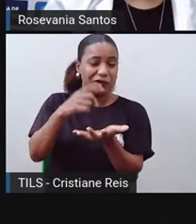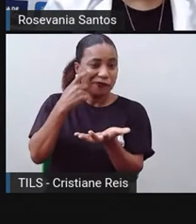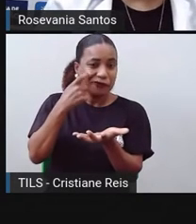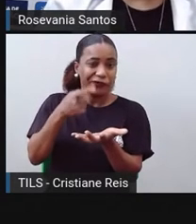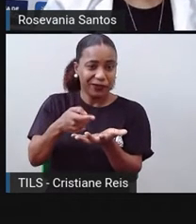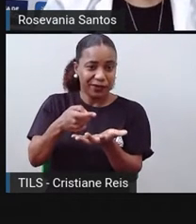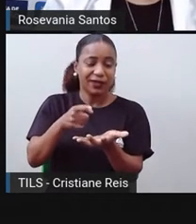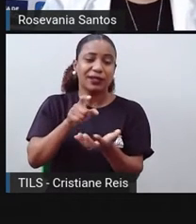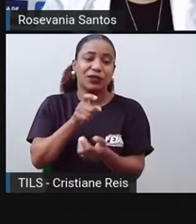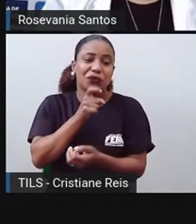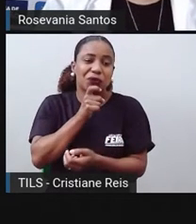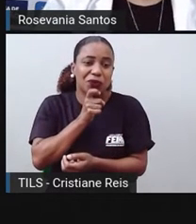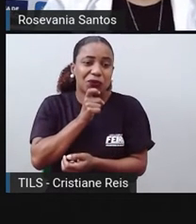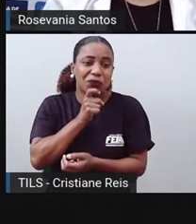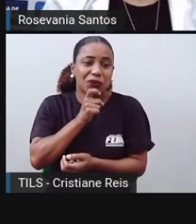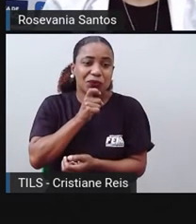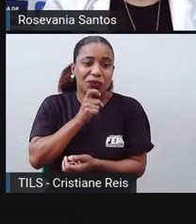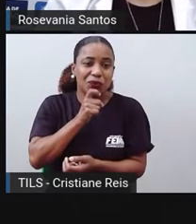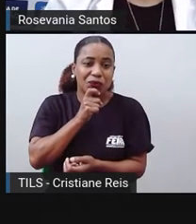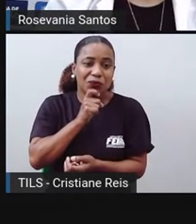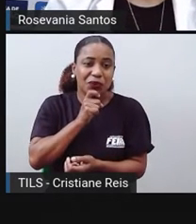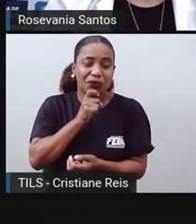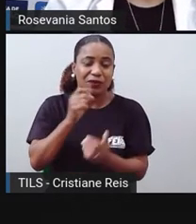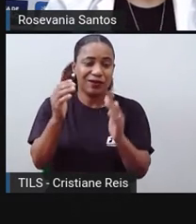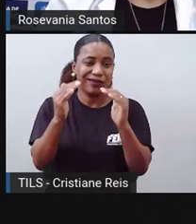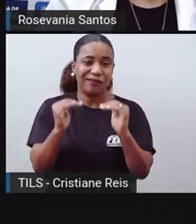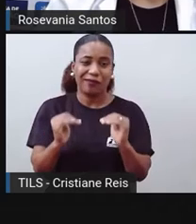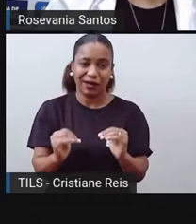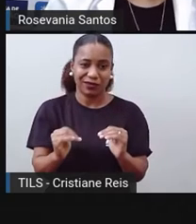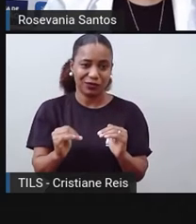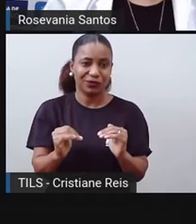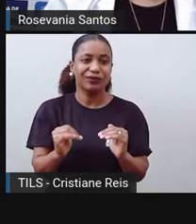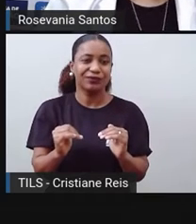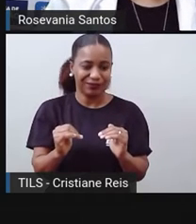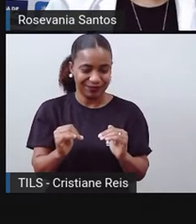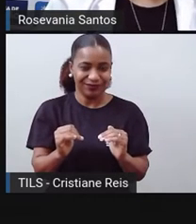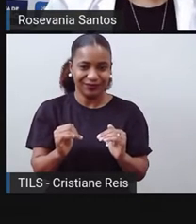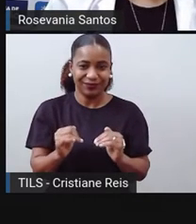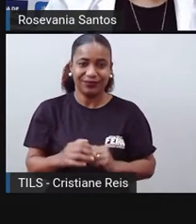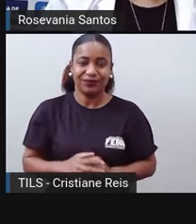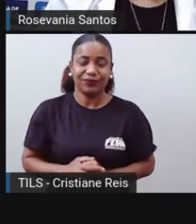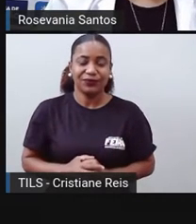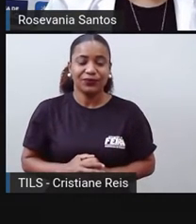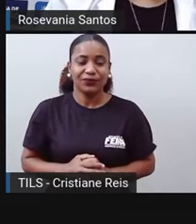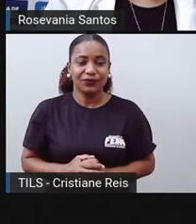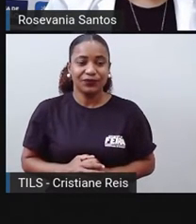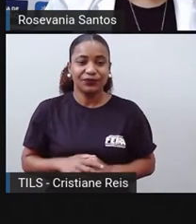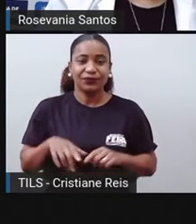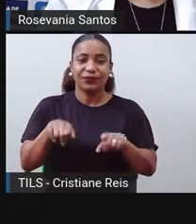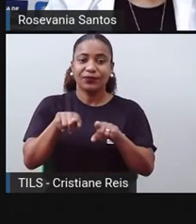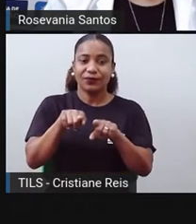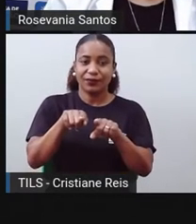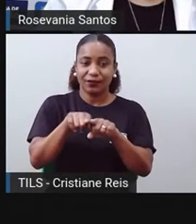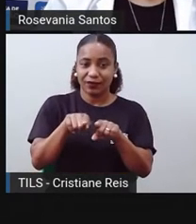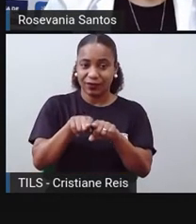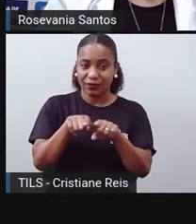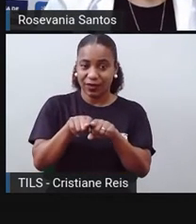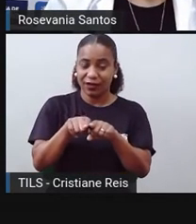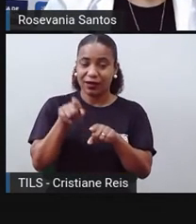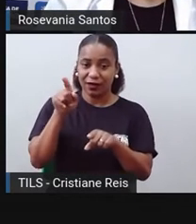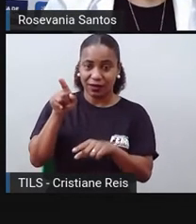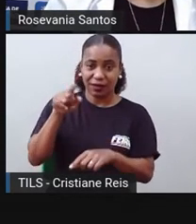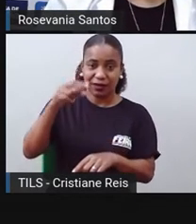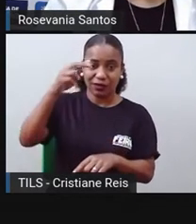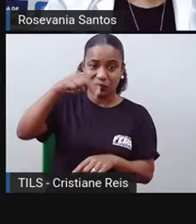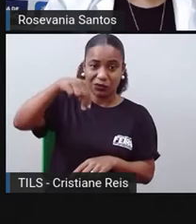espessa de gelo. Totalmente diferente quando eu falo aqui, né, do Polo Norte, porque o